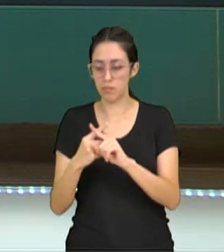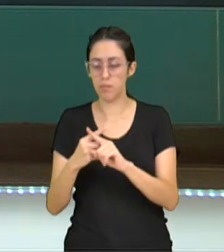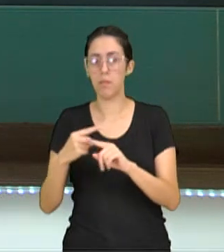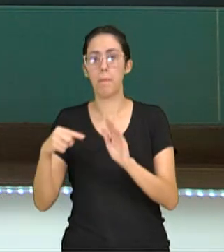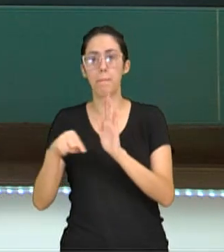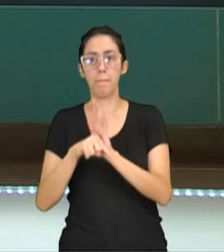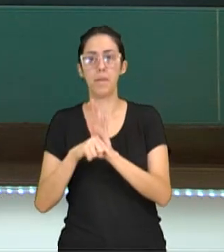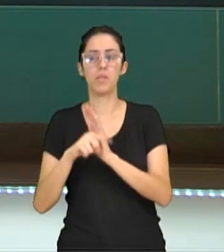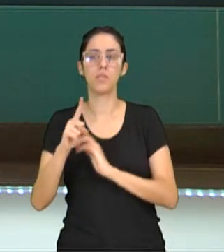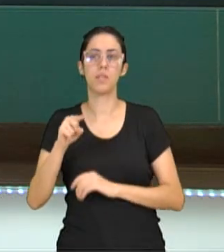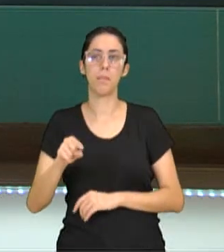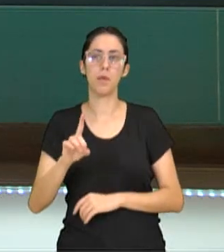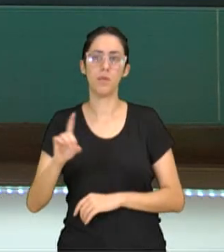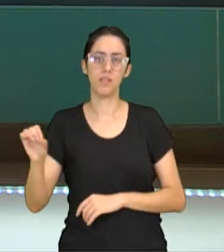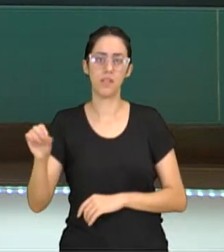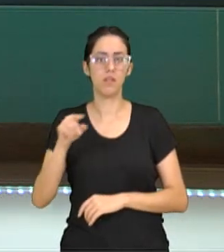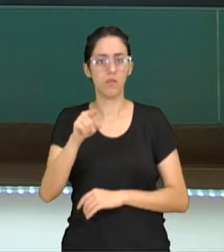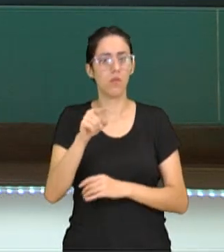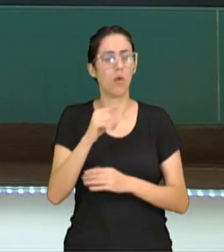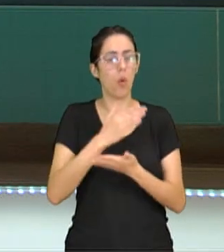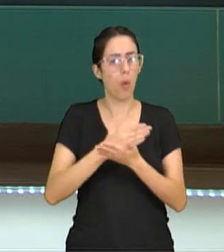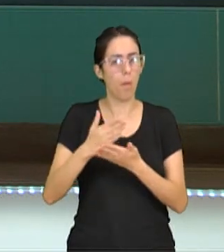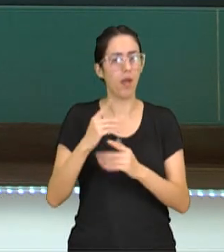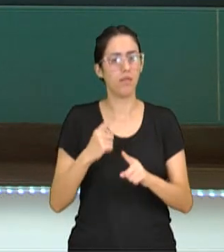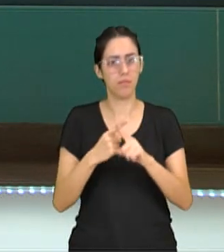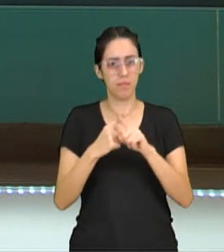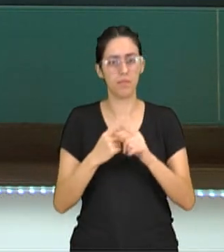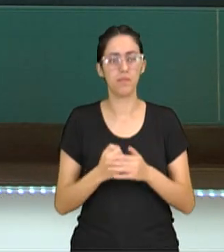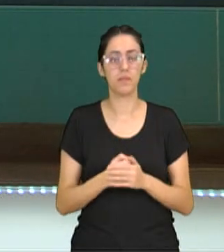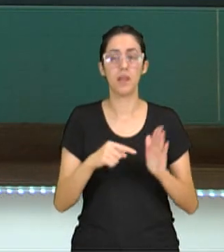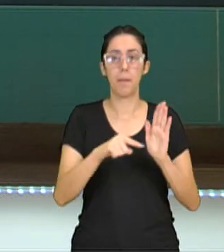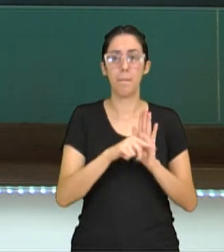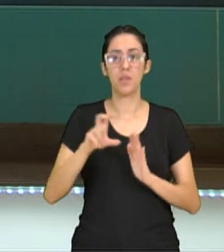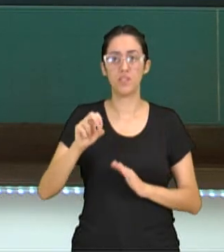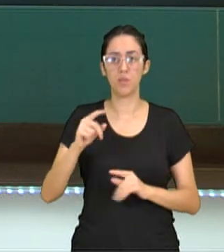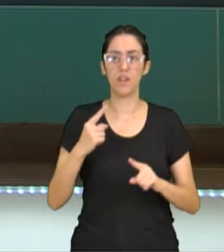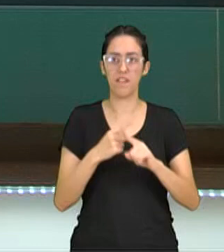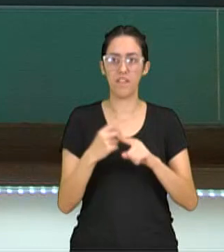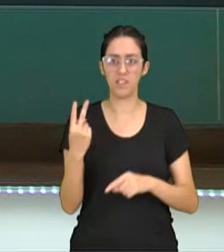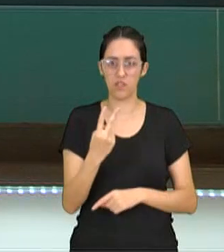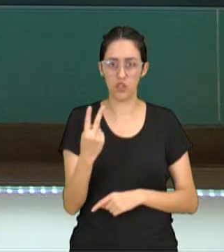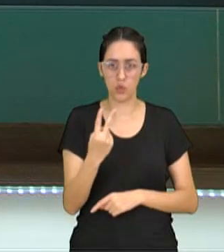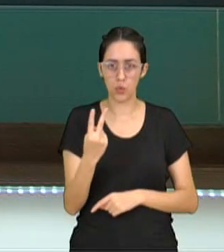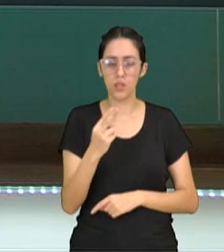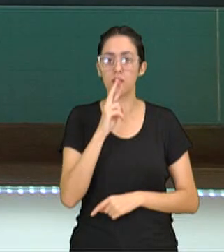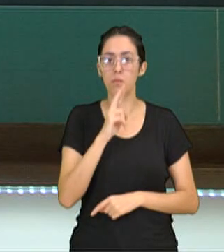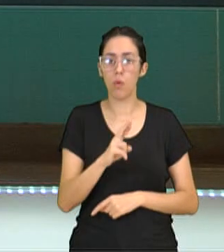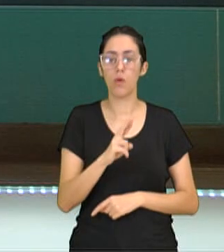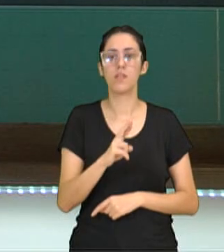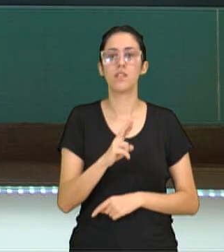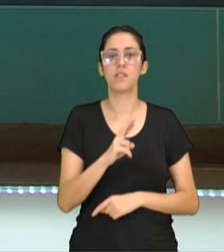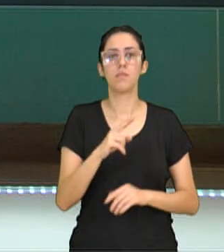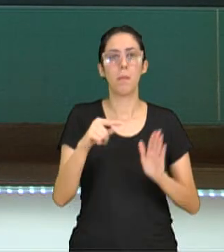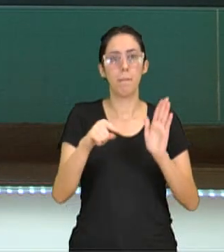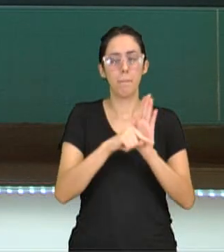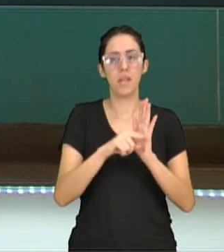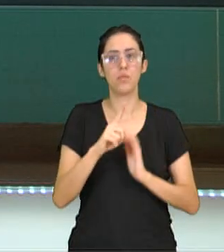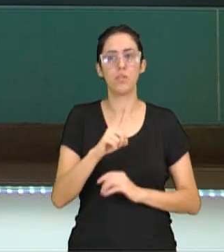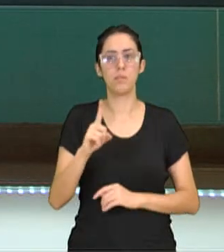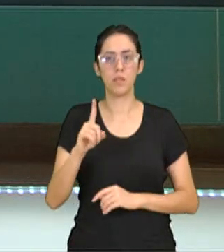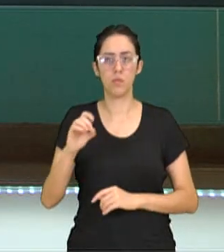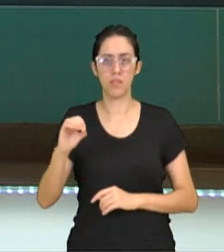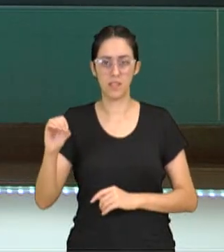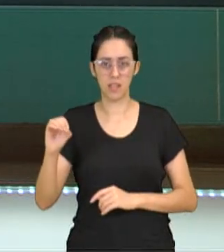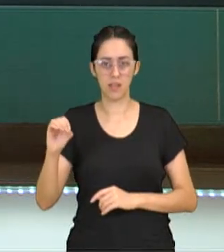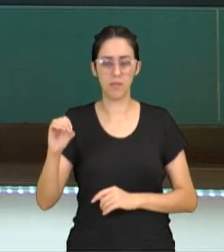1.100. Começa pela multiplicação, ó. Menos 50 vezes 22 dá menos 1.100. E menos 50